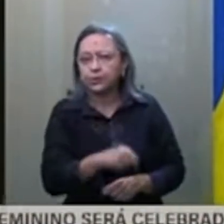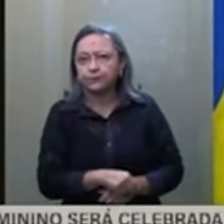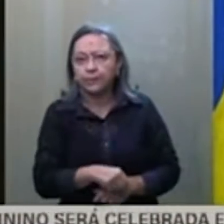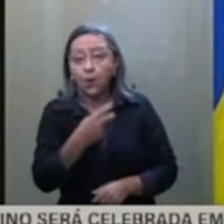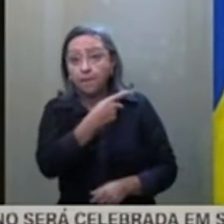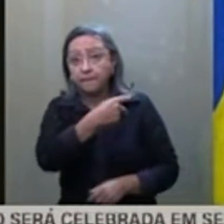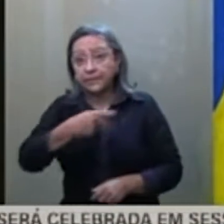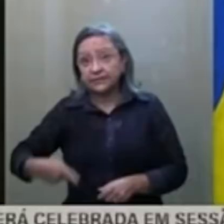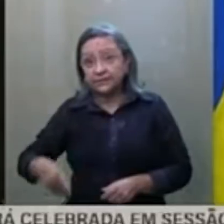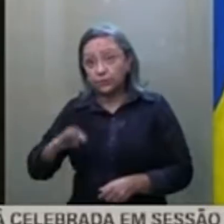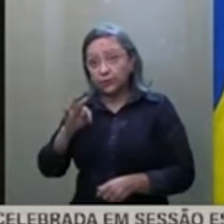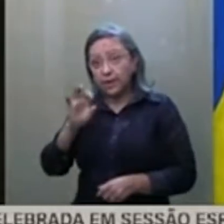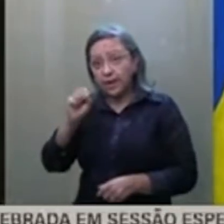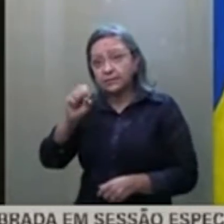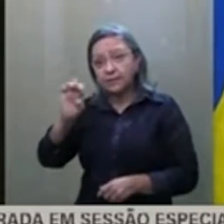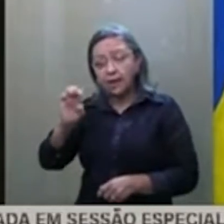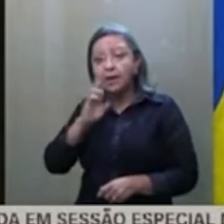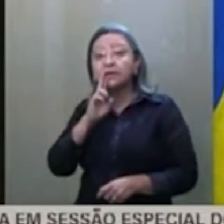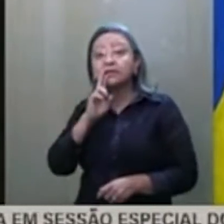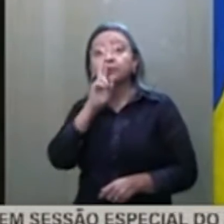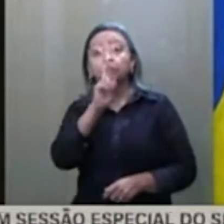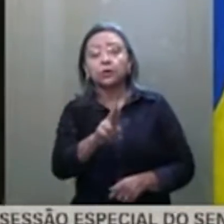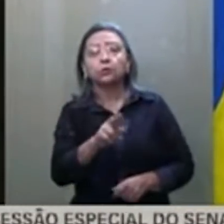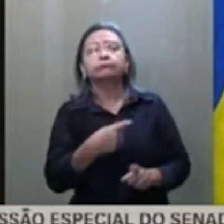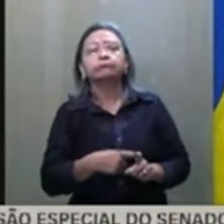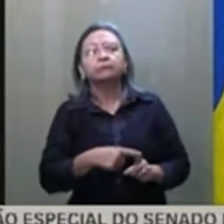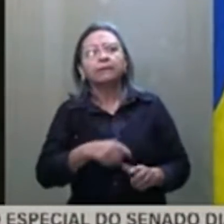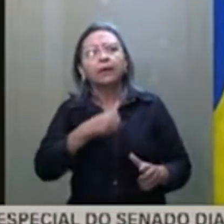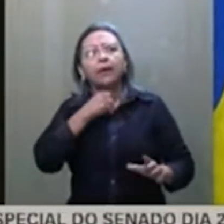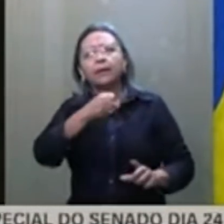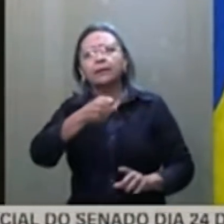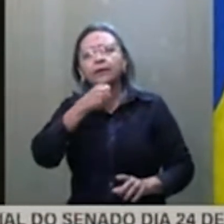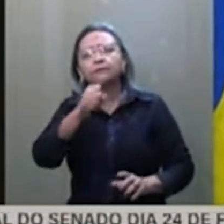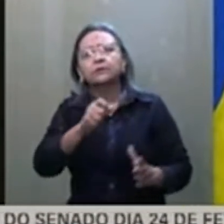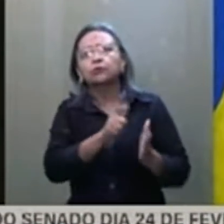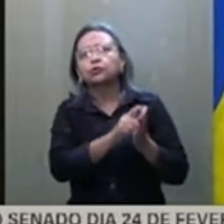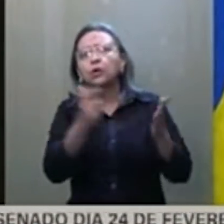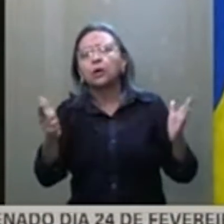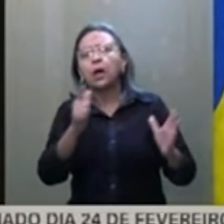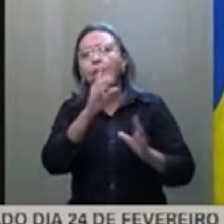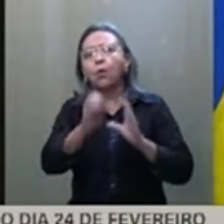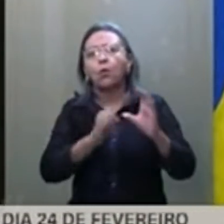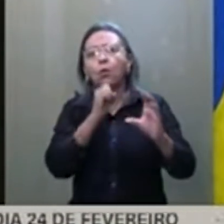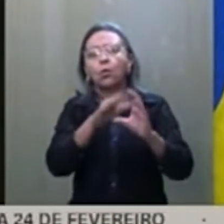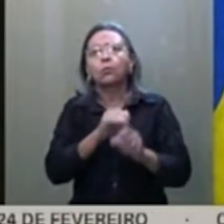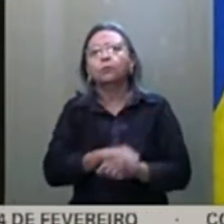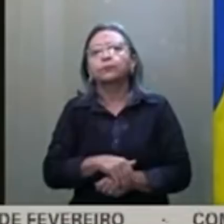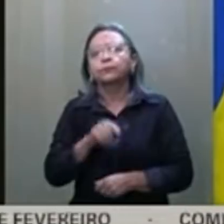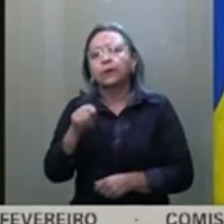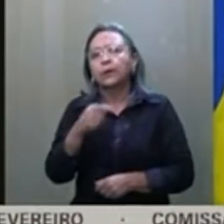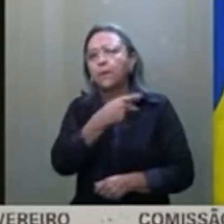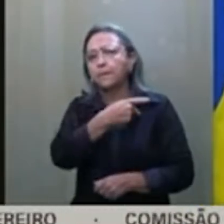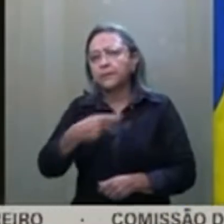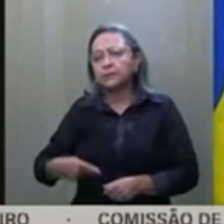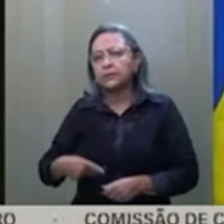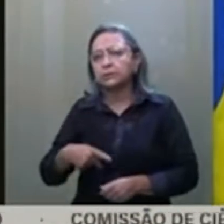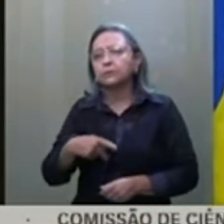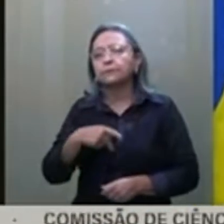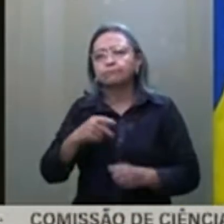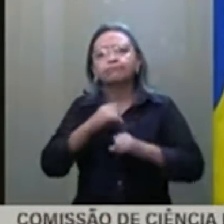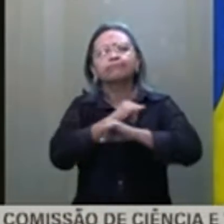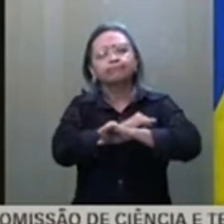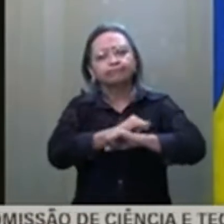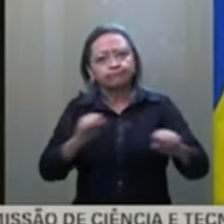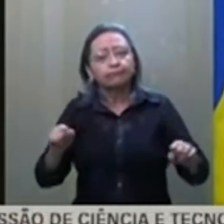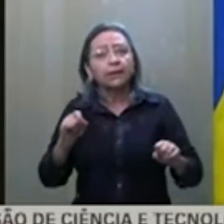presidente do TSE entrevista ao jornal O Globo Luis Roberto Barroso declarou que